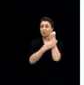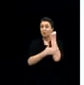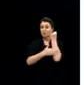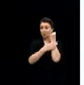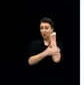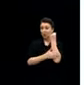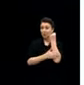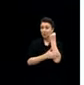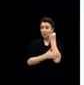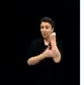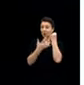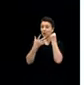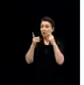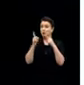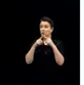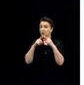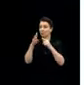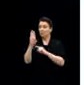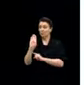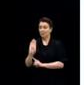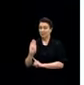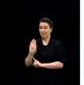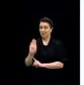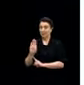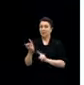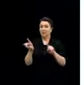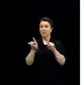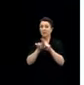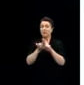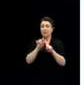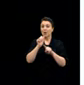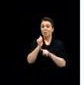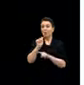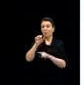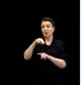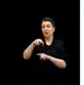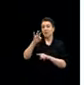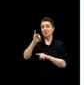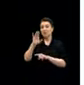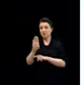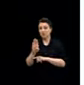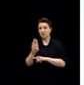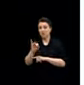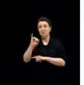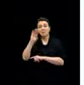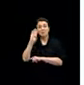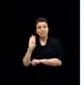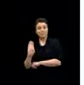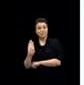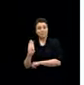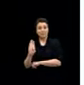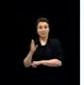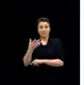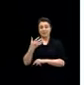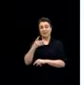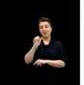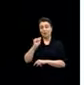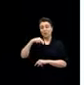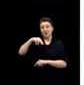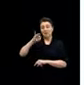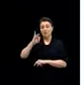tipo B, que também é chamado de anti-B, né? Que é contra o tipo B, então é chamado